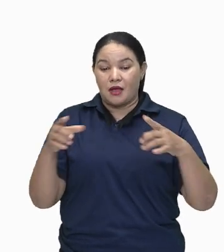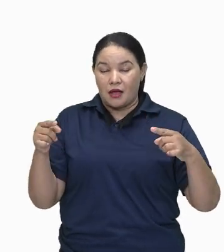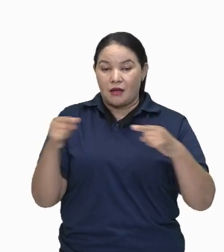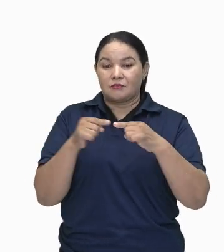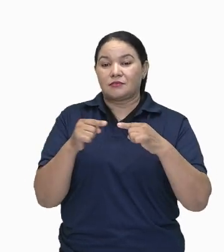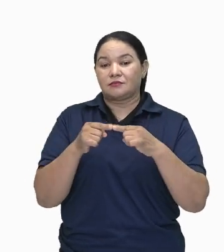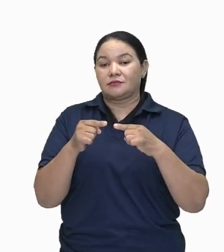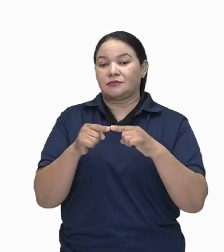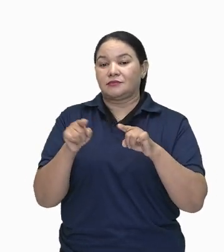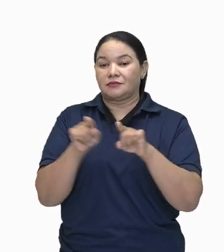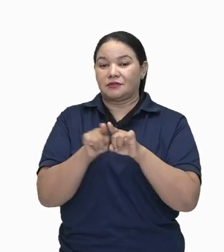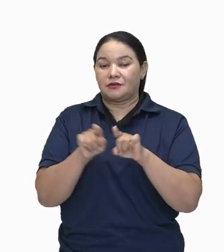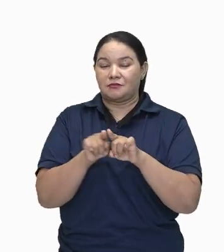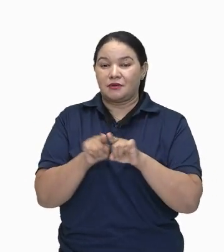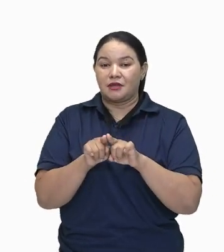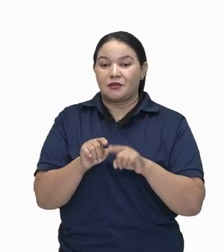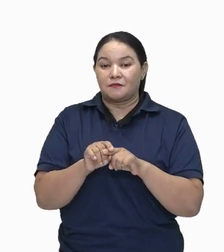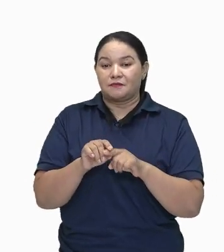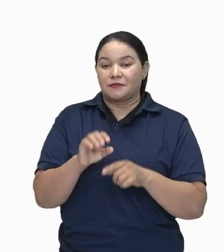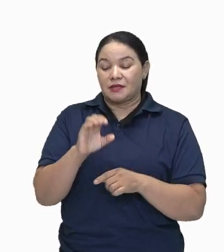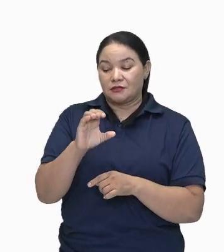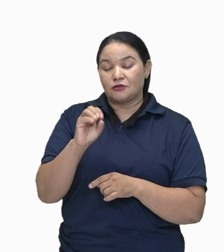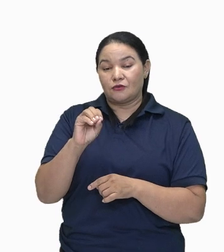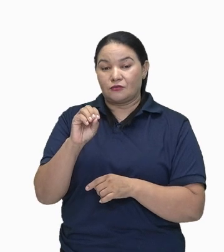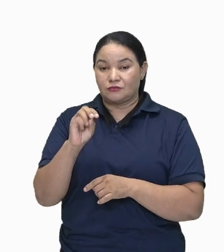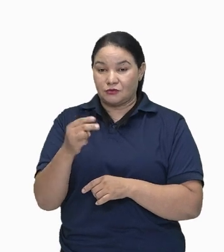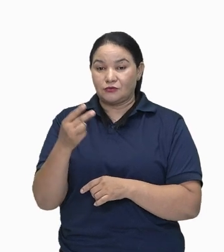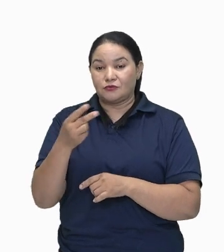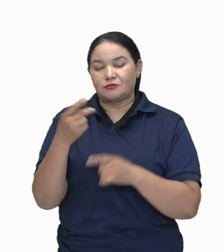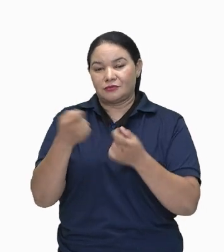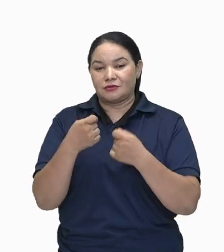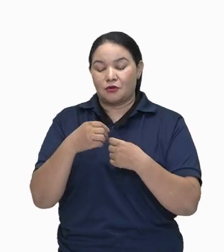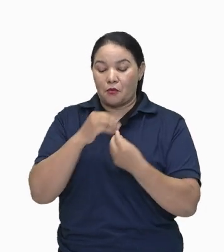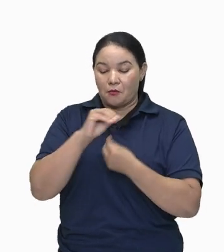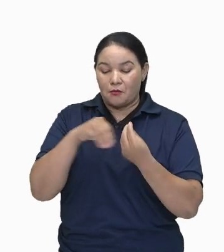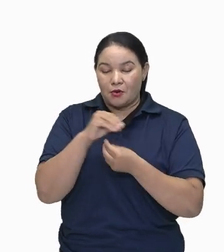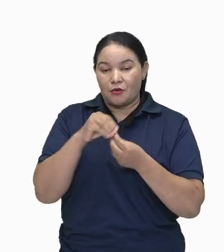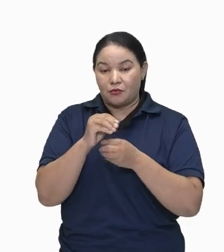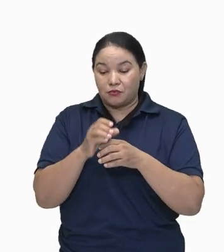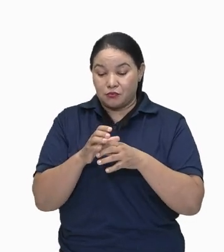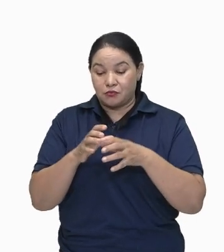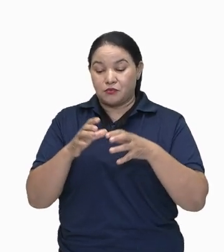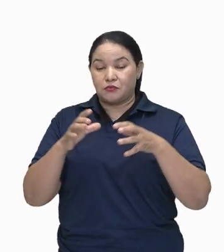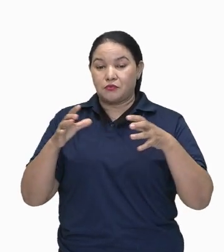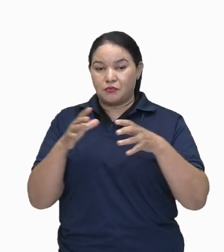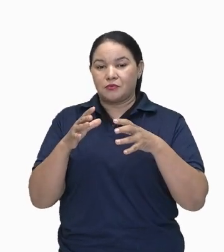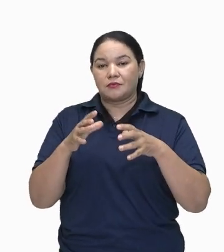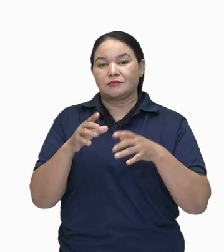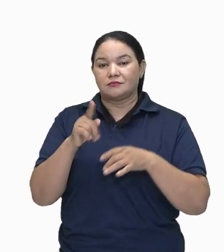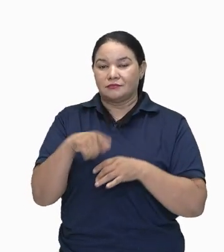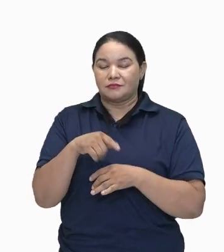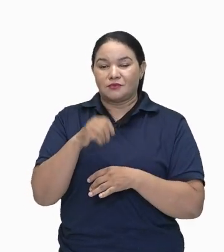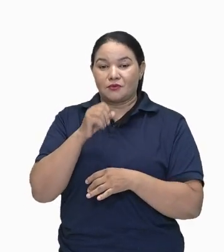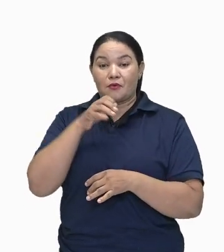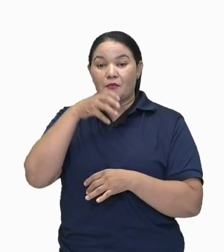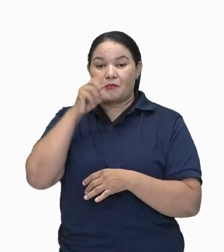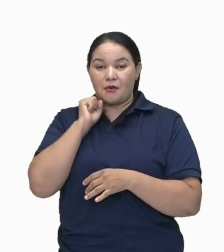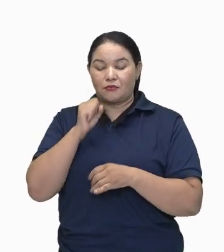óxido de carbono que ele vai liberar durante essa fermentação. Isso faz com que o pão, gente, cresça